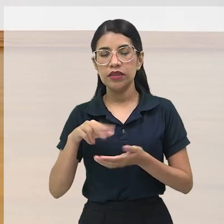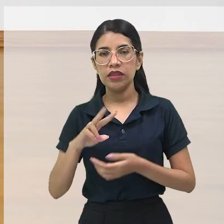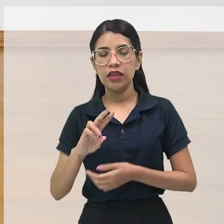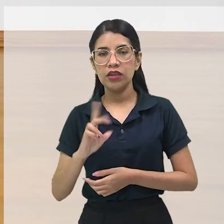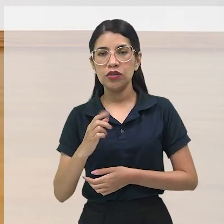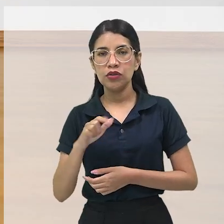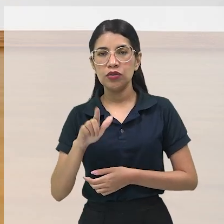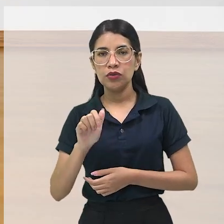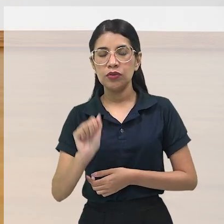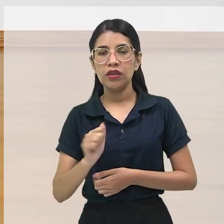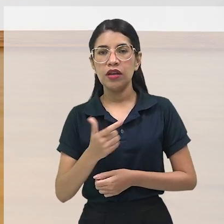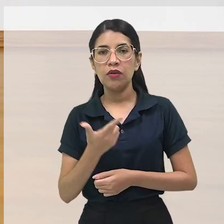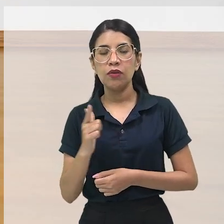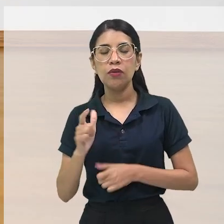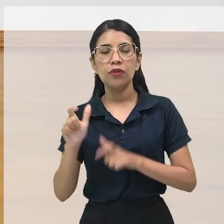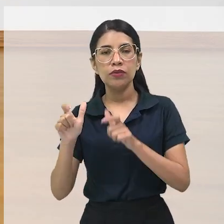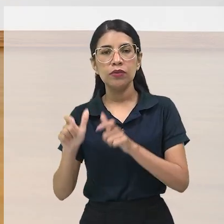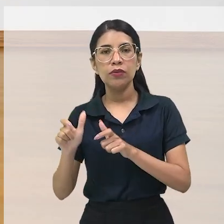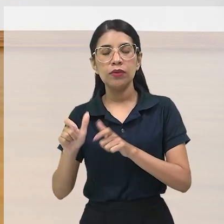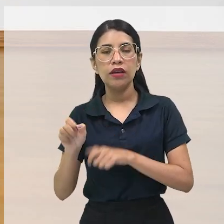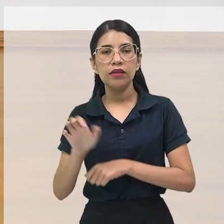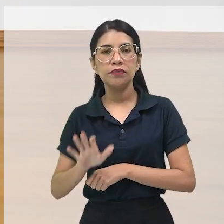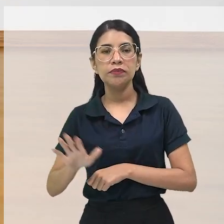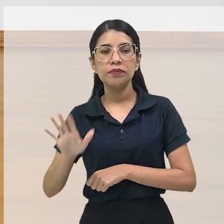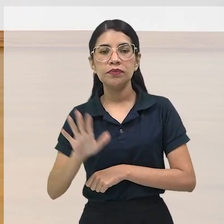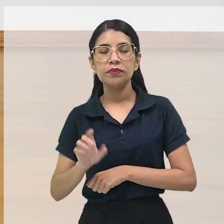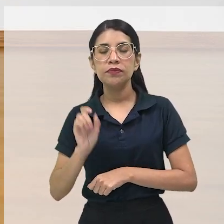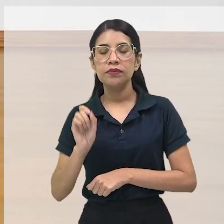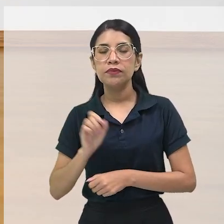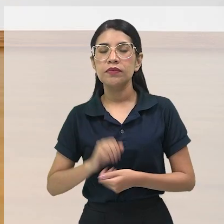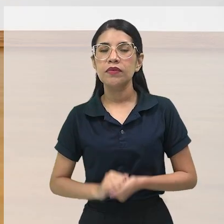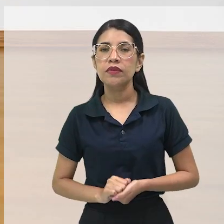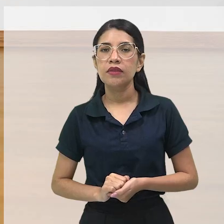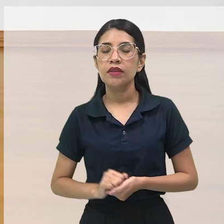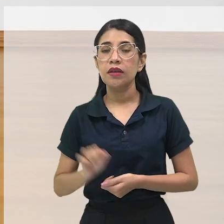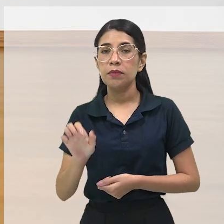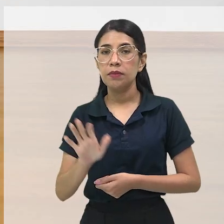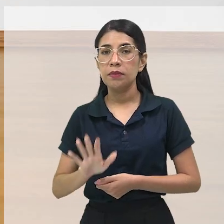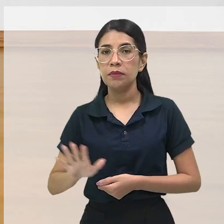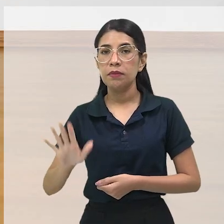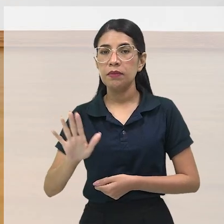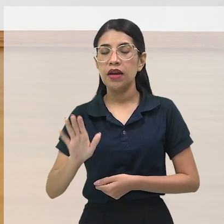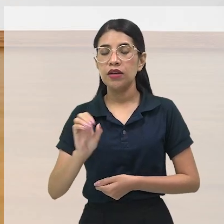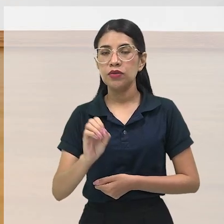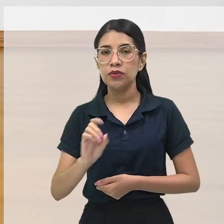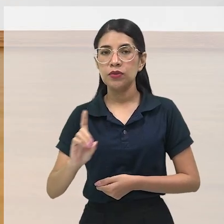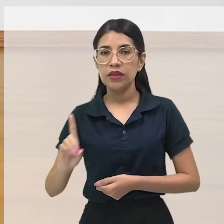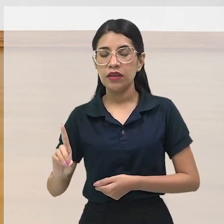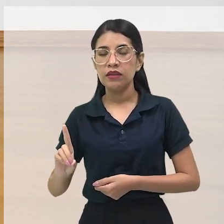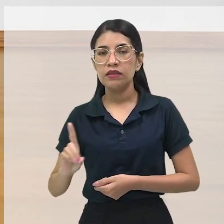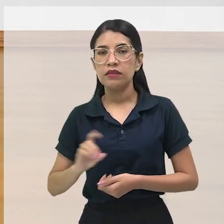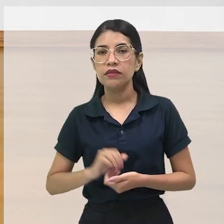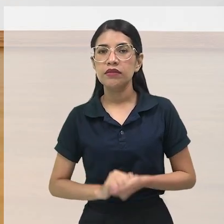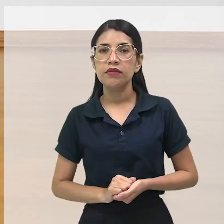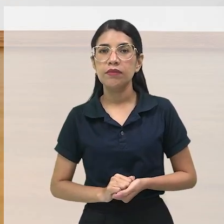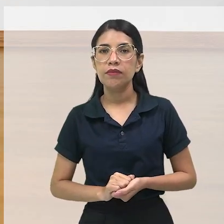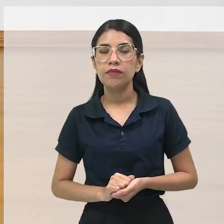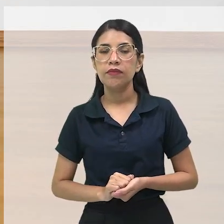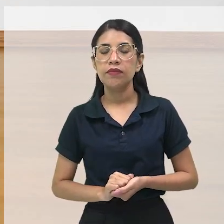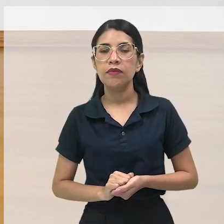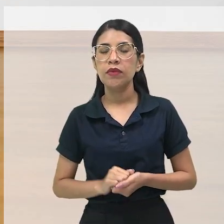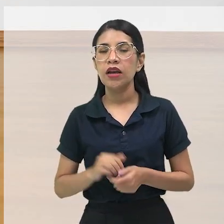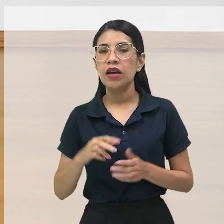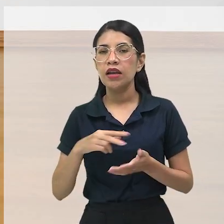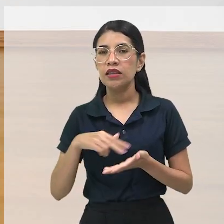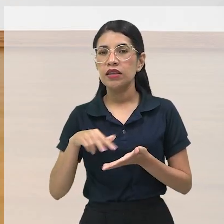E vamos para outra região do país, olha só. Vamos para a região sudeste. Qual é a